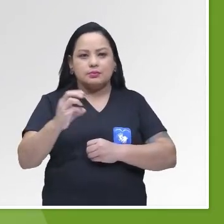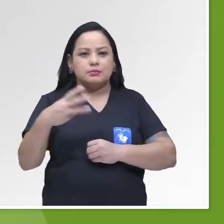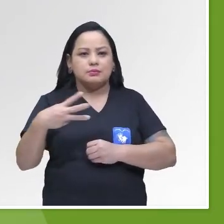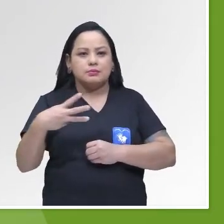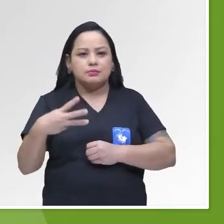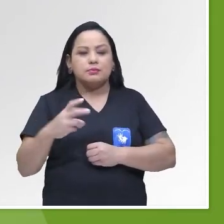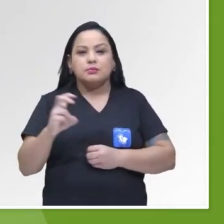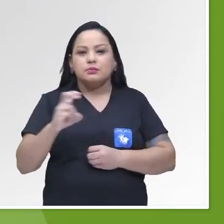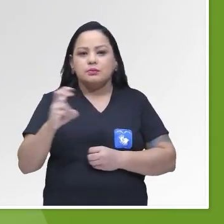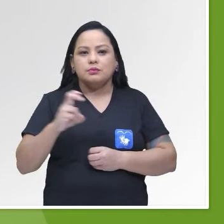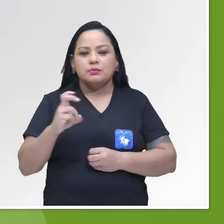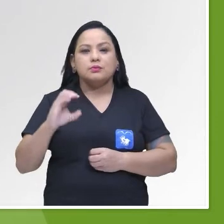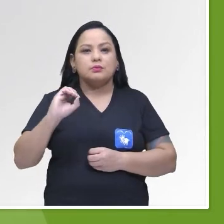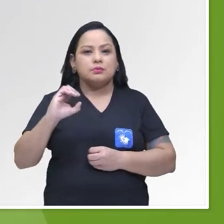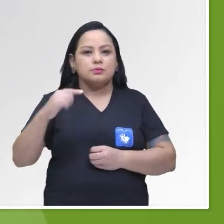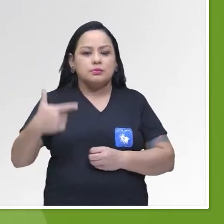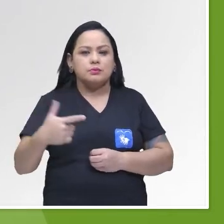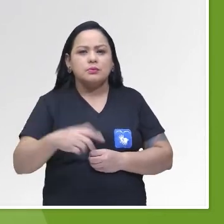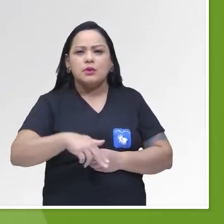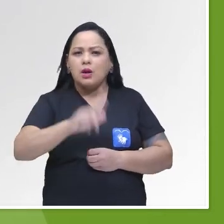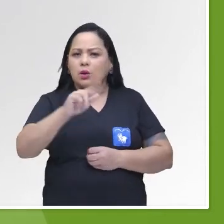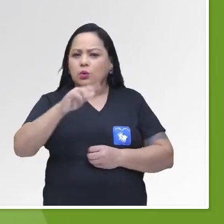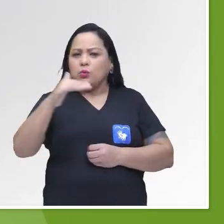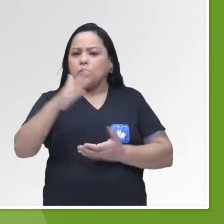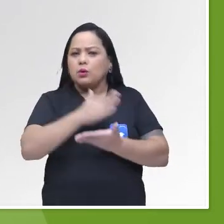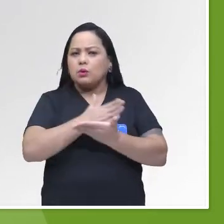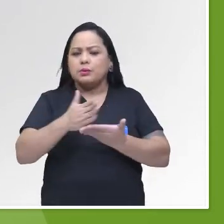é o oxigênio. Eu nunca começo